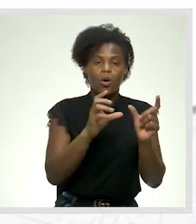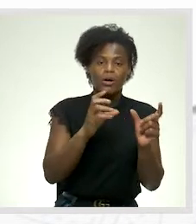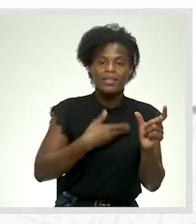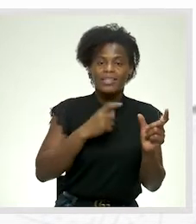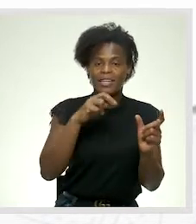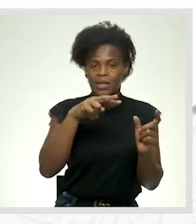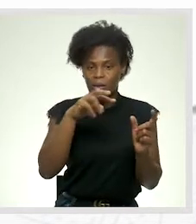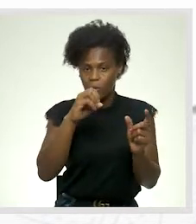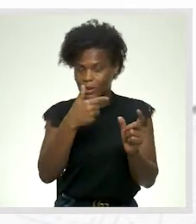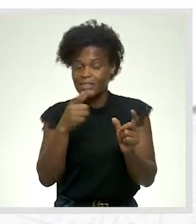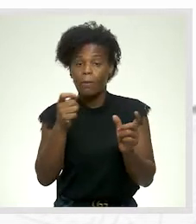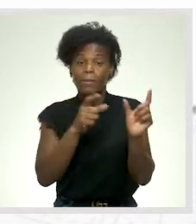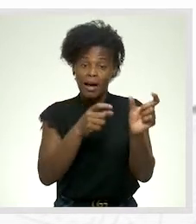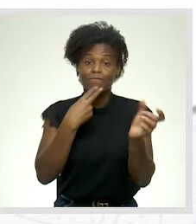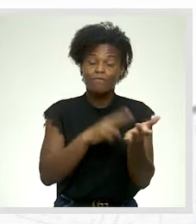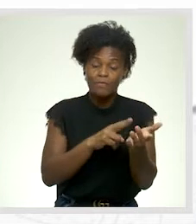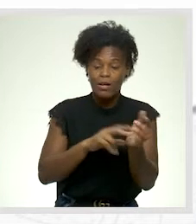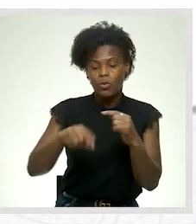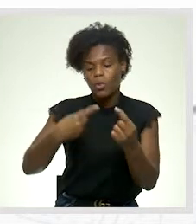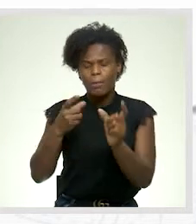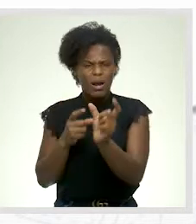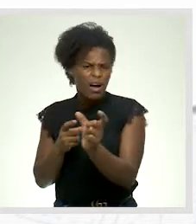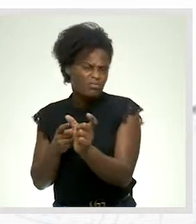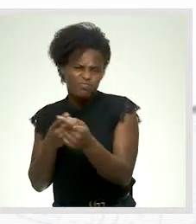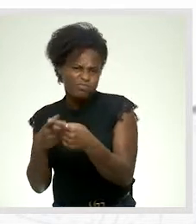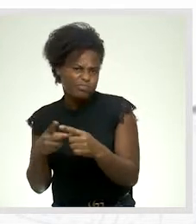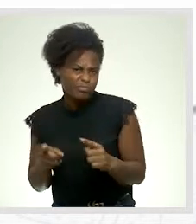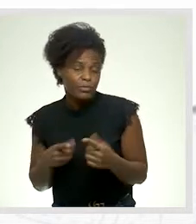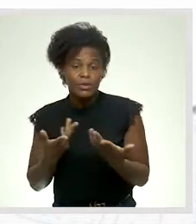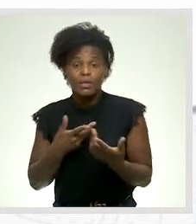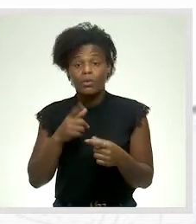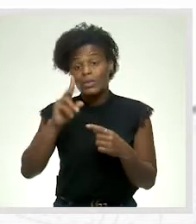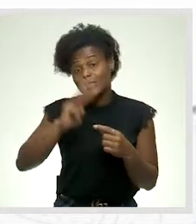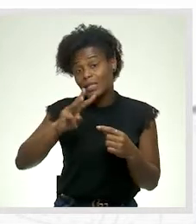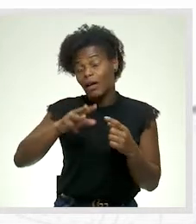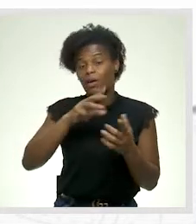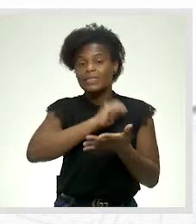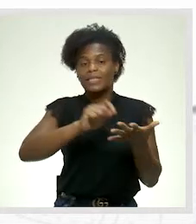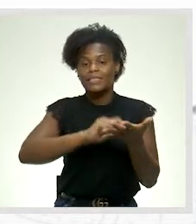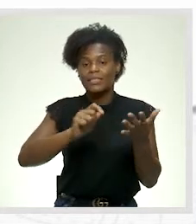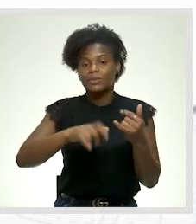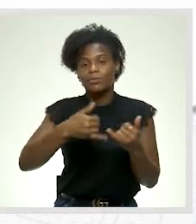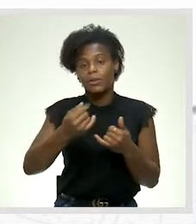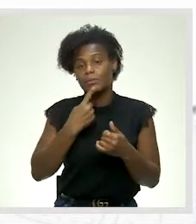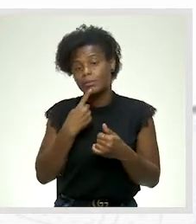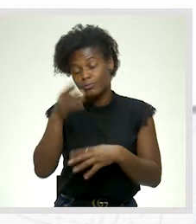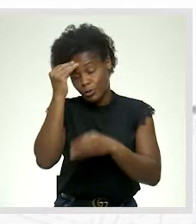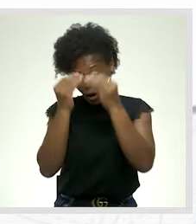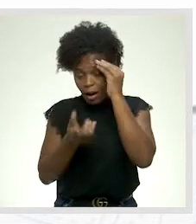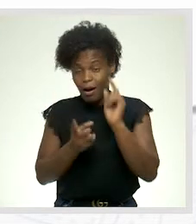dessa análise. No terceiro momento, haverá um exercício para consolidação das